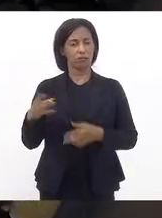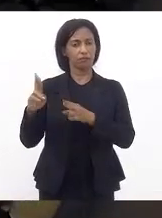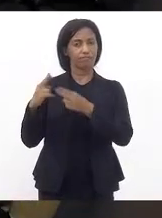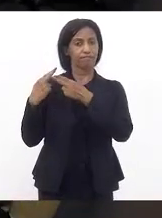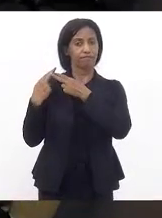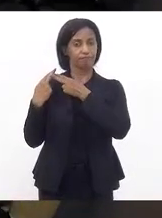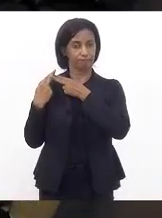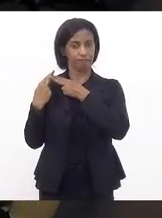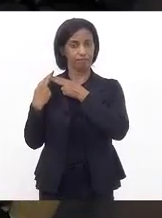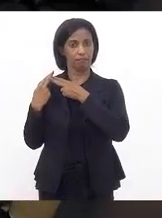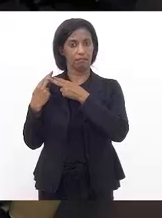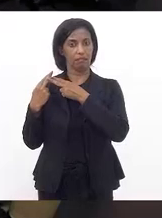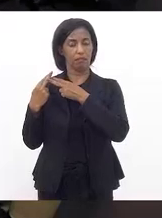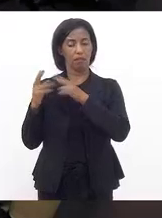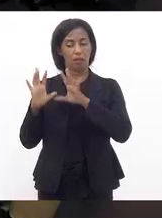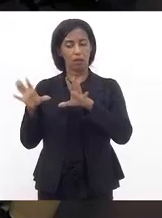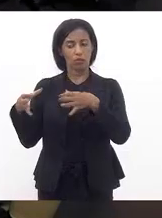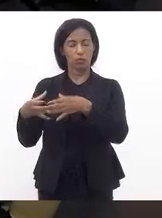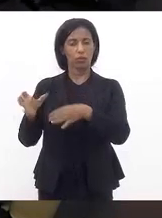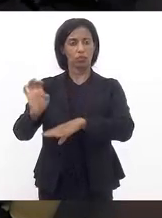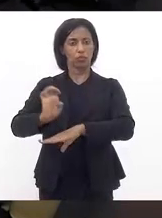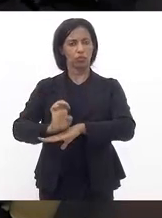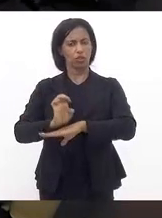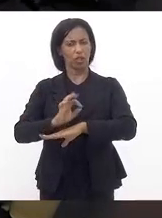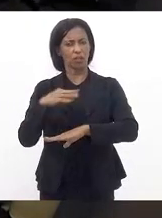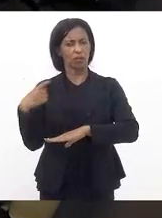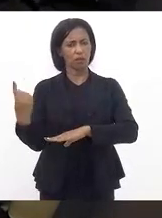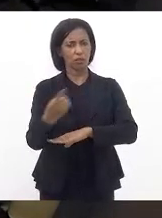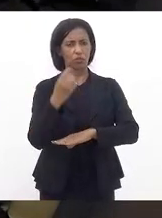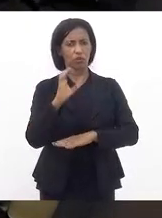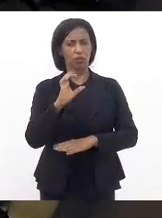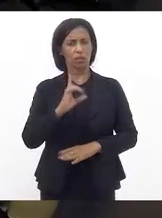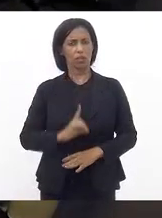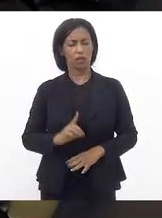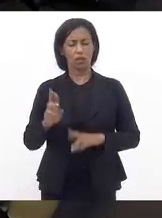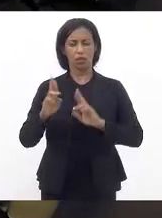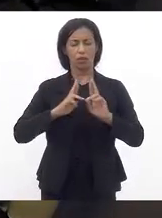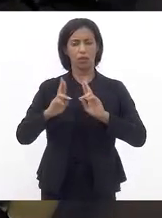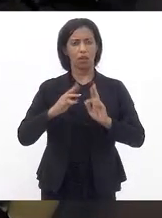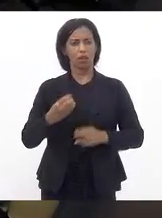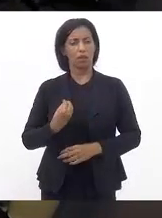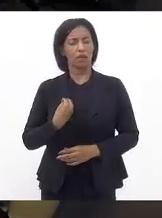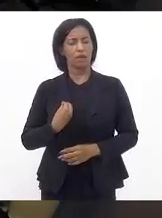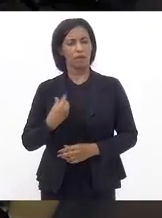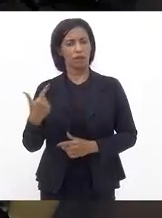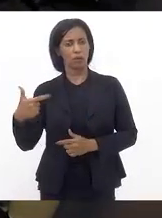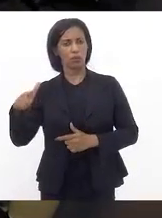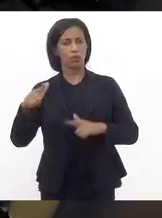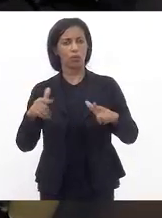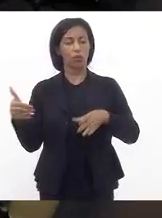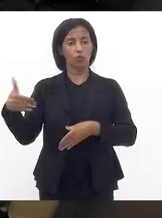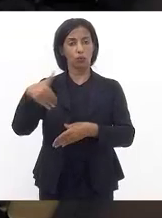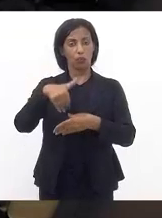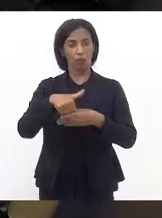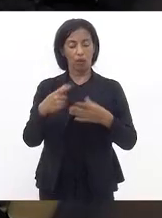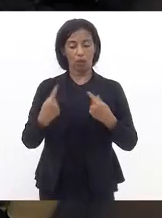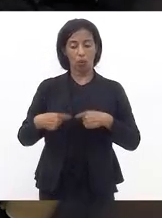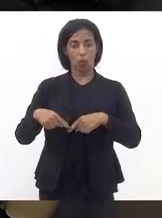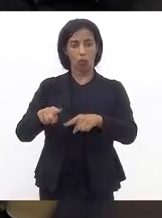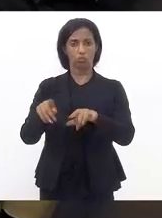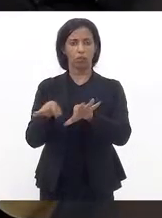responsabilidade é do estado mas de todo Cidadão em relação a vida do outro um voto é